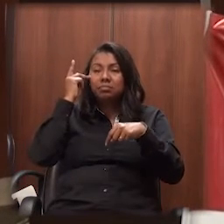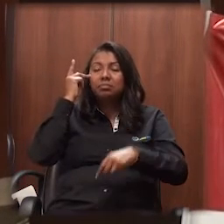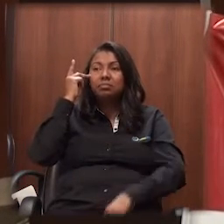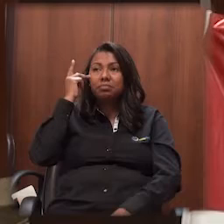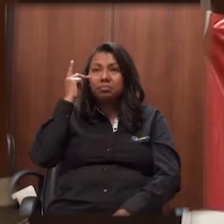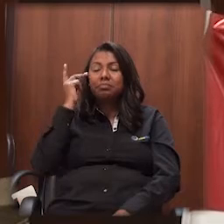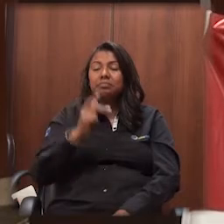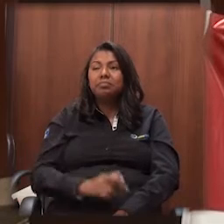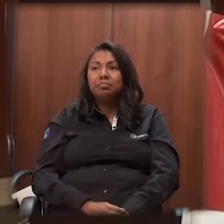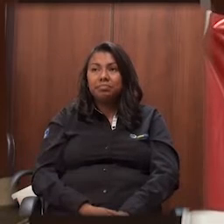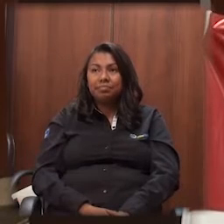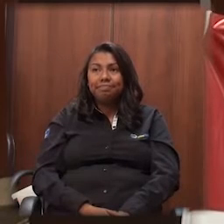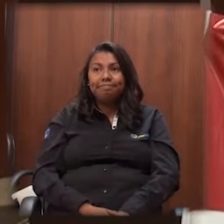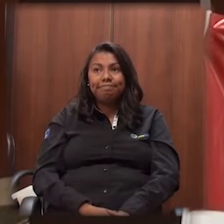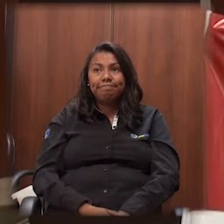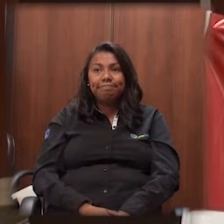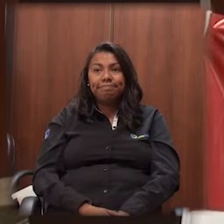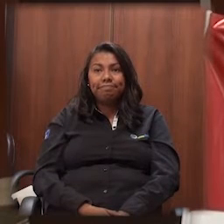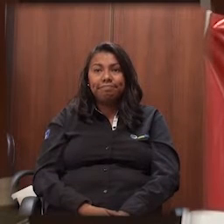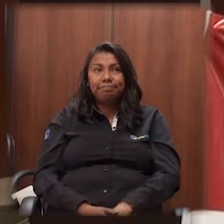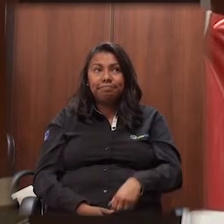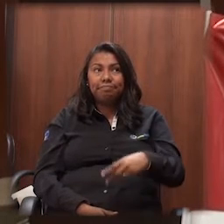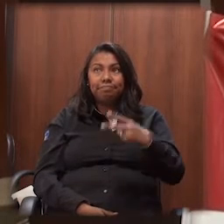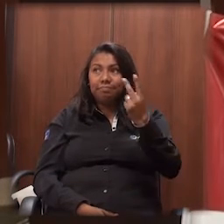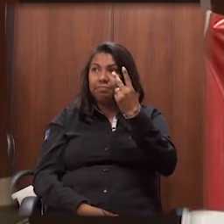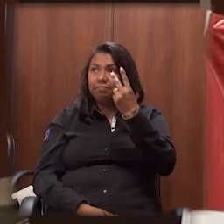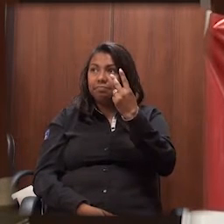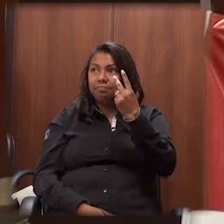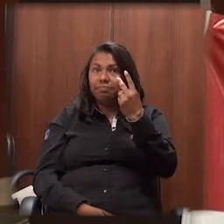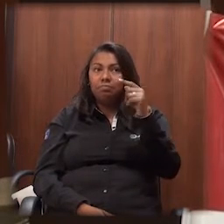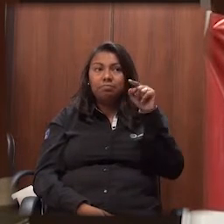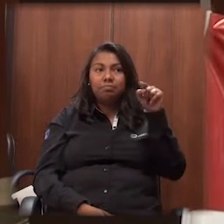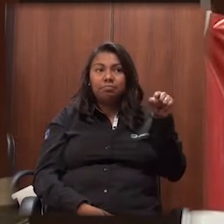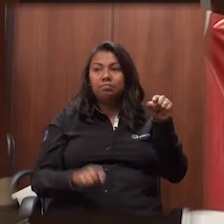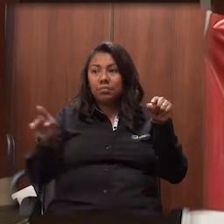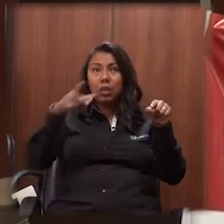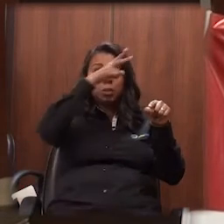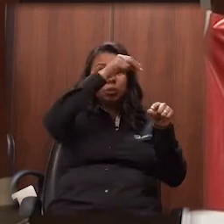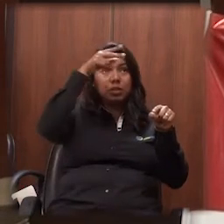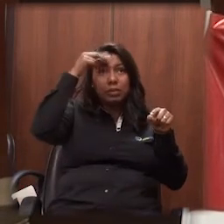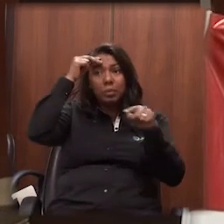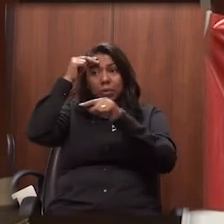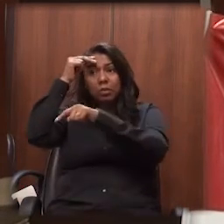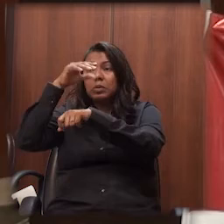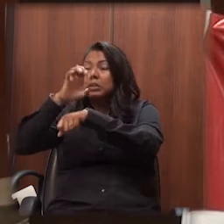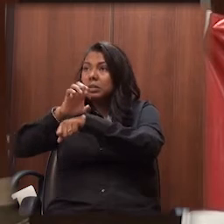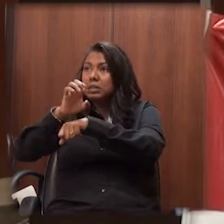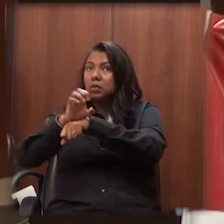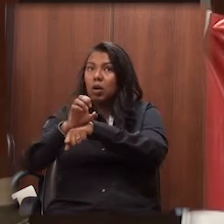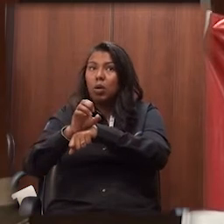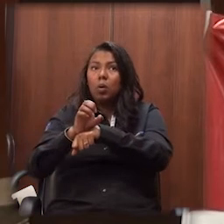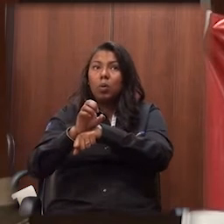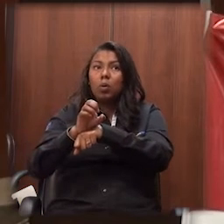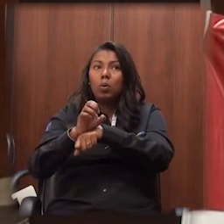que se deu. Segundo, ambos os planos, municipal e estadual, se encontram em